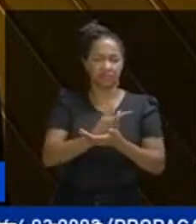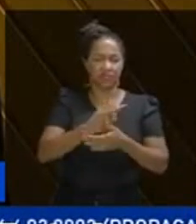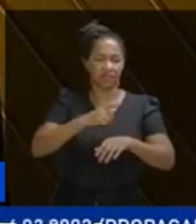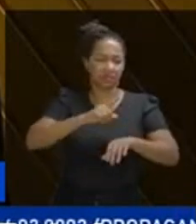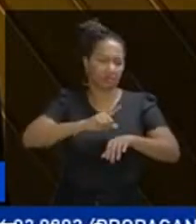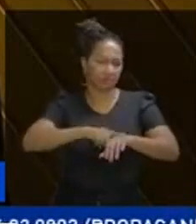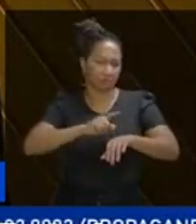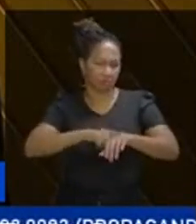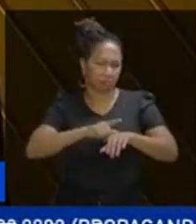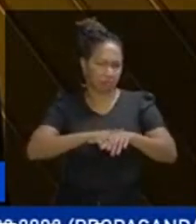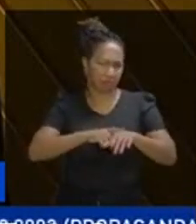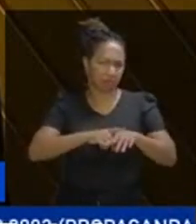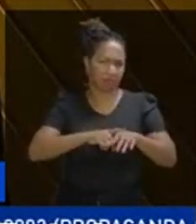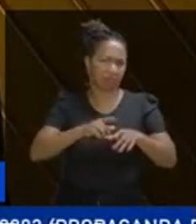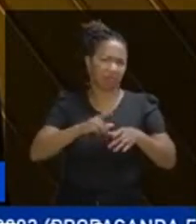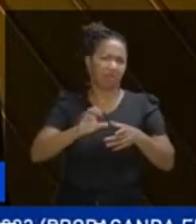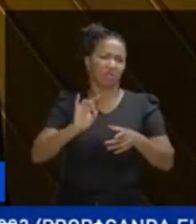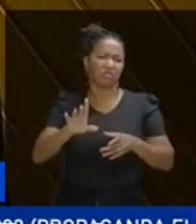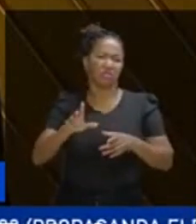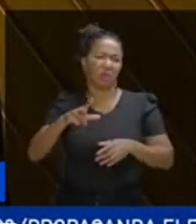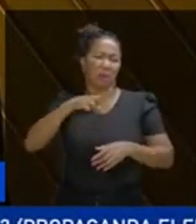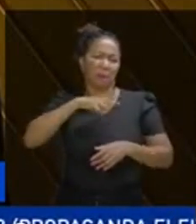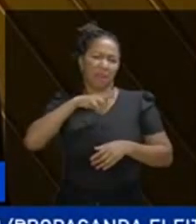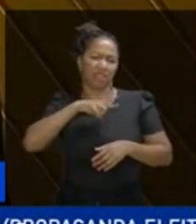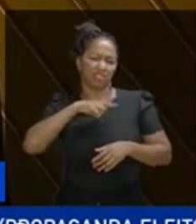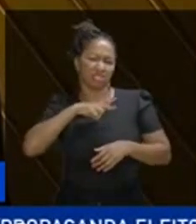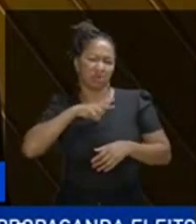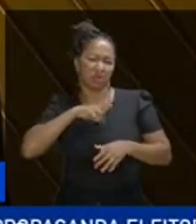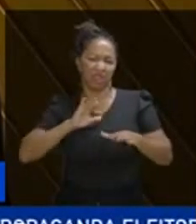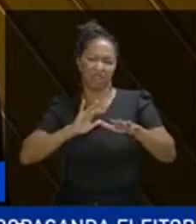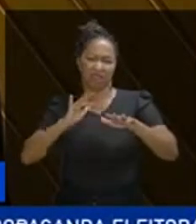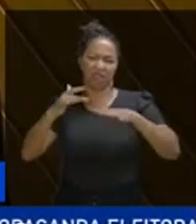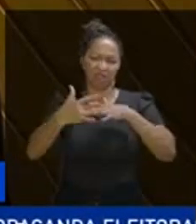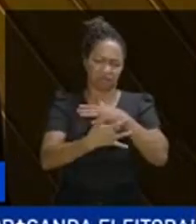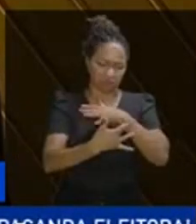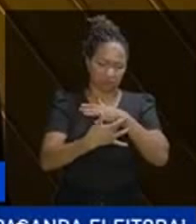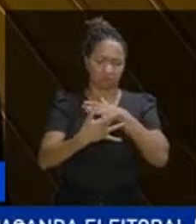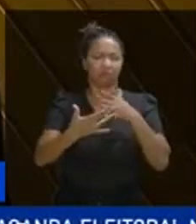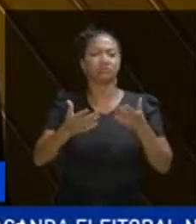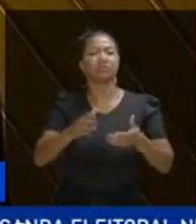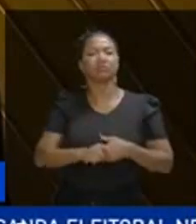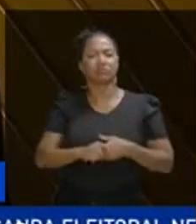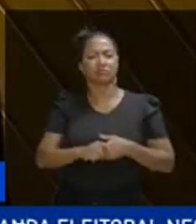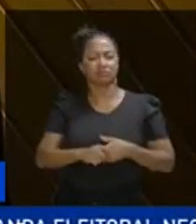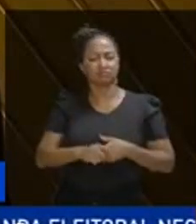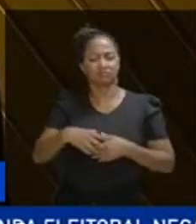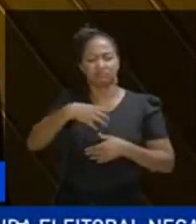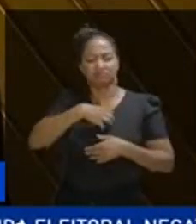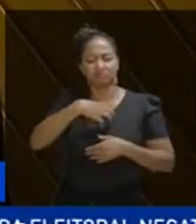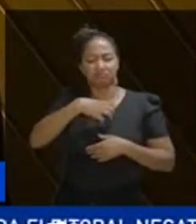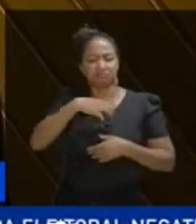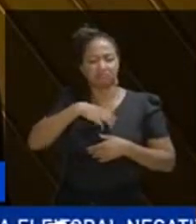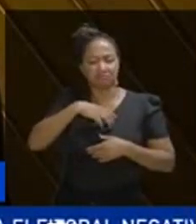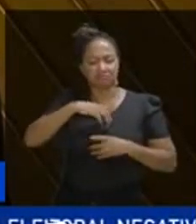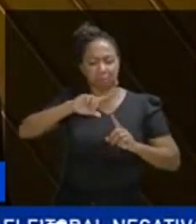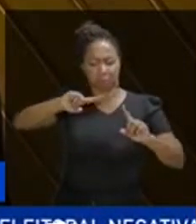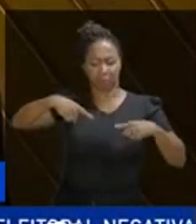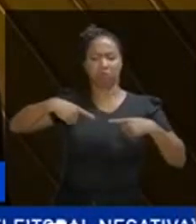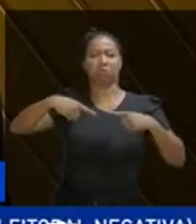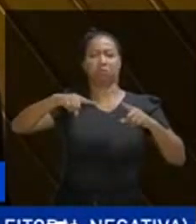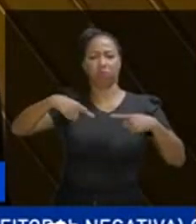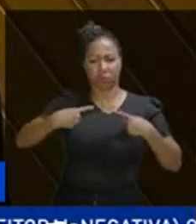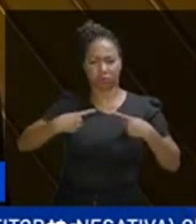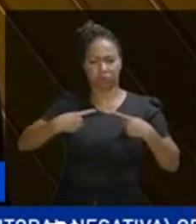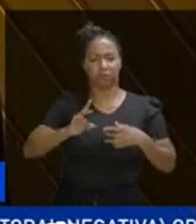horário eleitoral gratuito, mas em perfil privado de rede social, a parte que se sentiu ofendida pode muito bem,